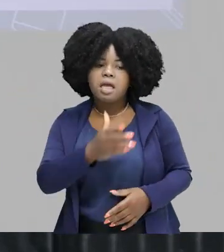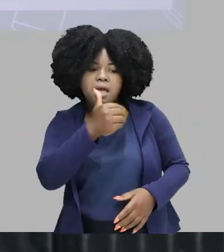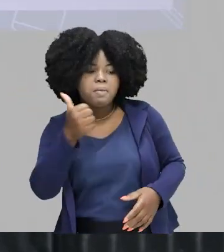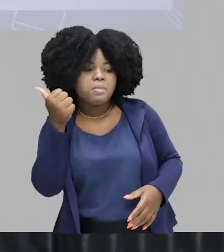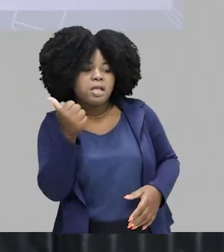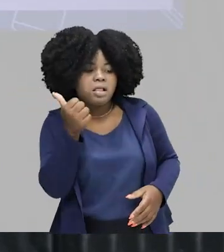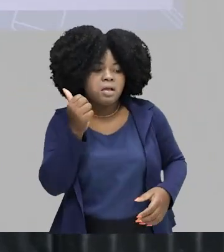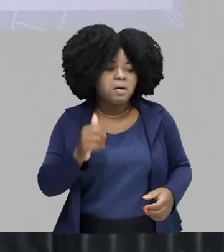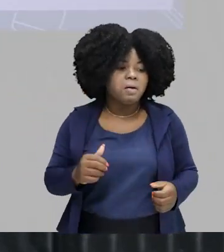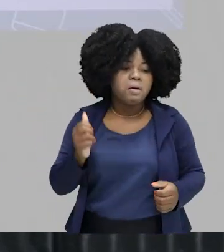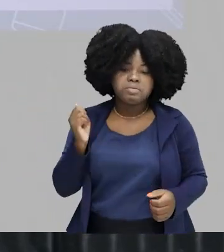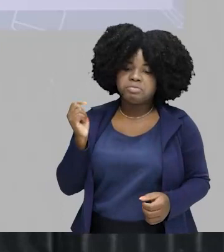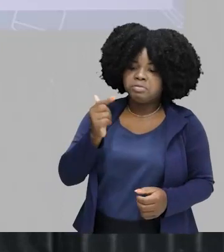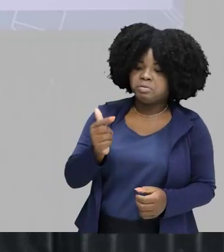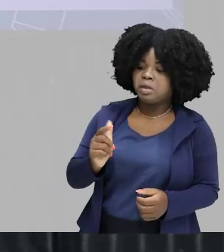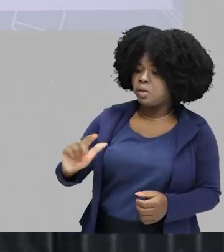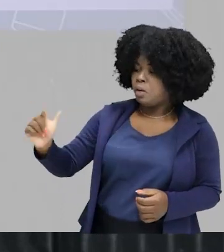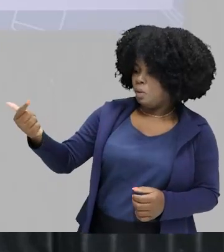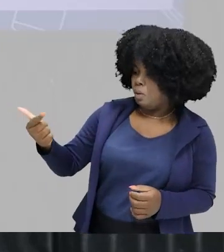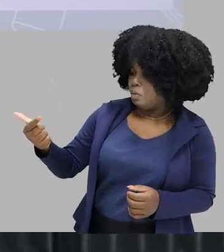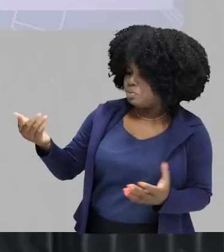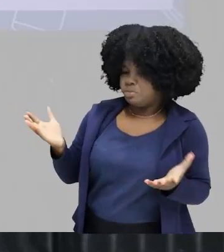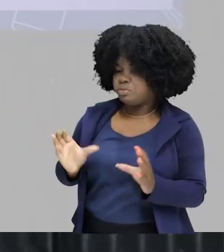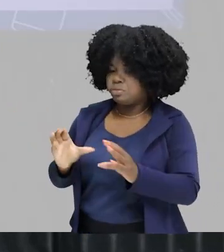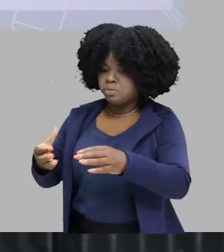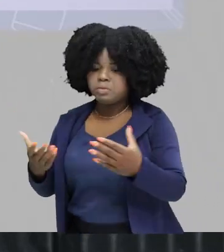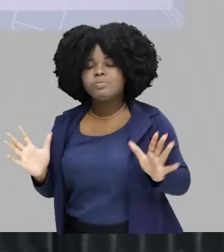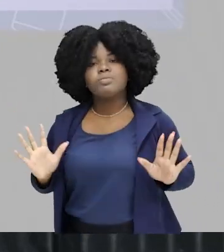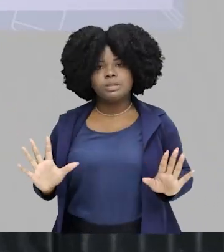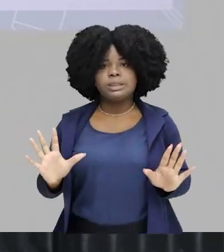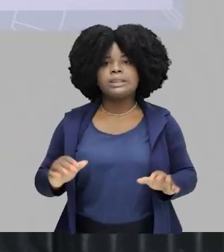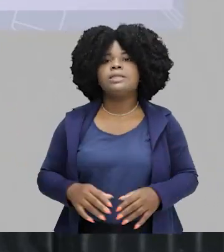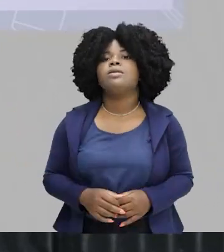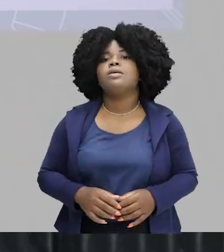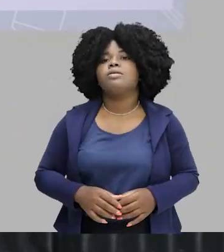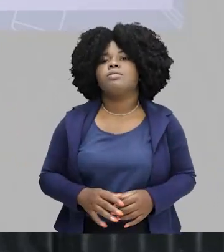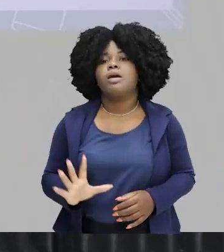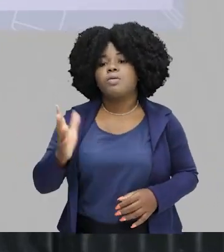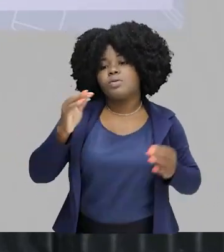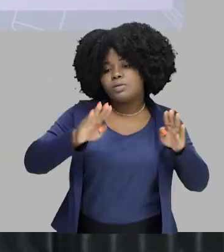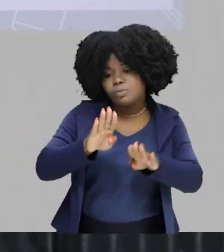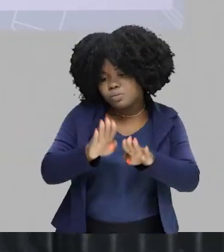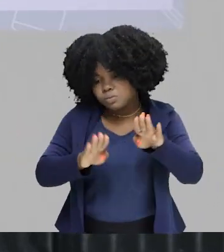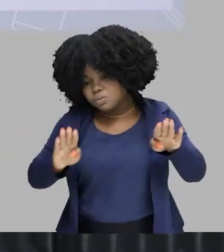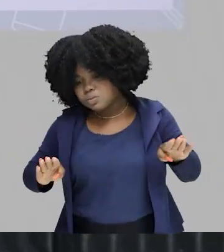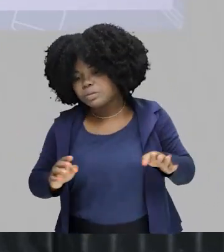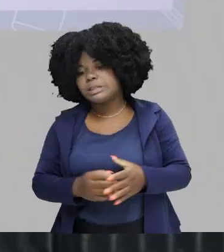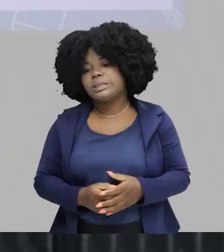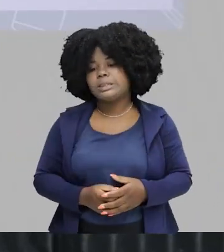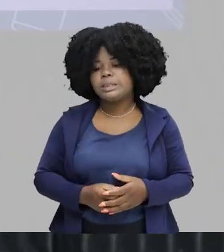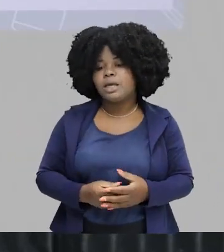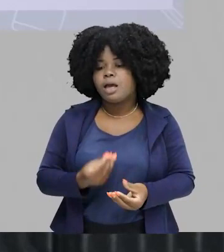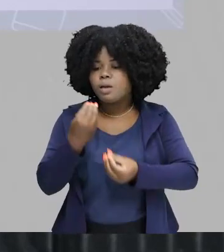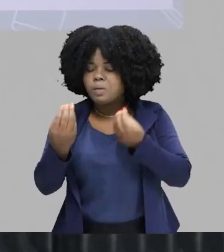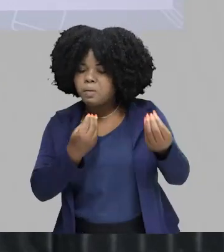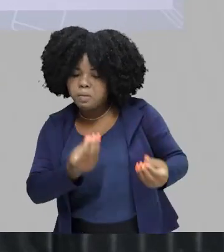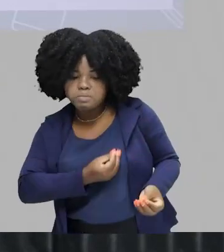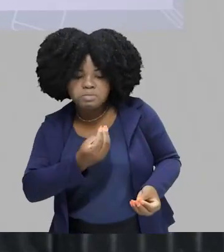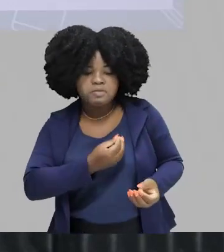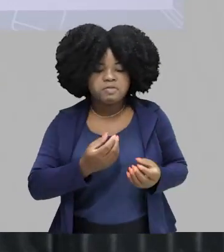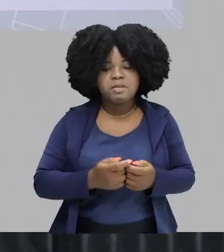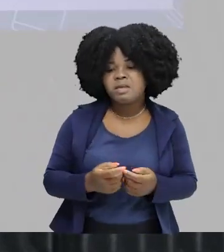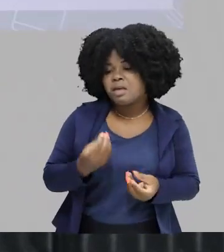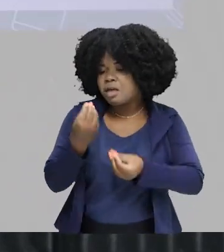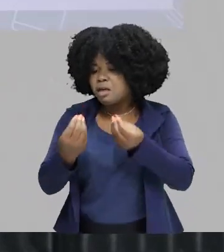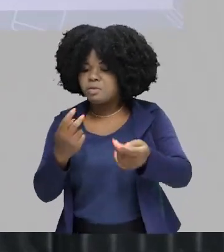E essa divisão se justifica pelo acesso desigual aos bens de sobrevivência, aos bens de